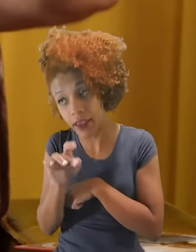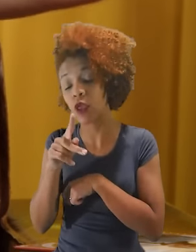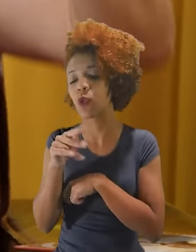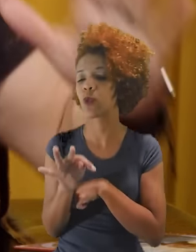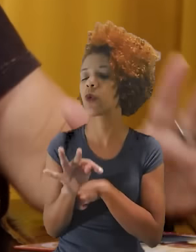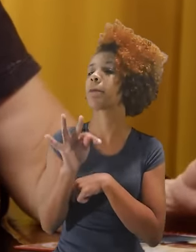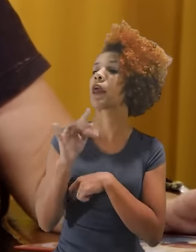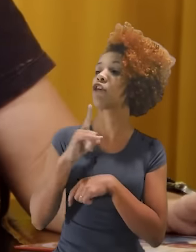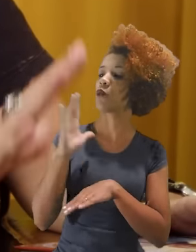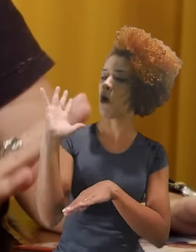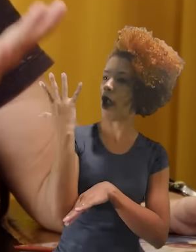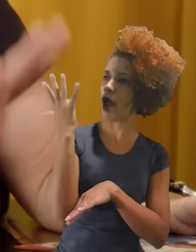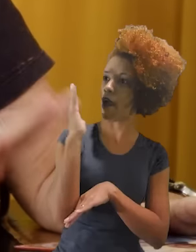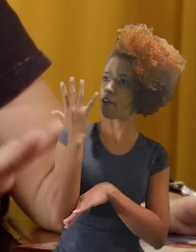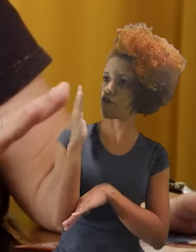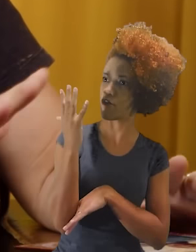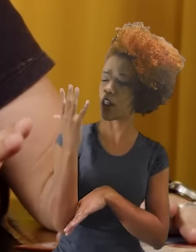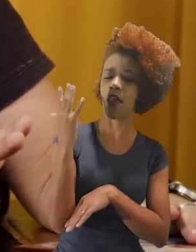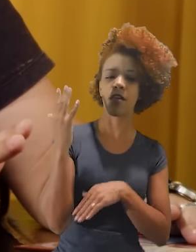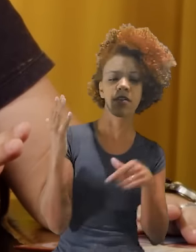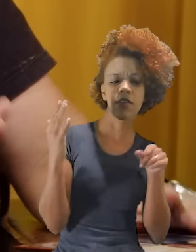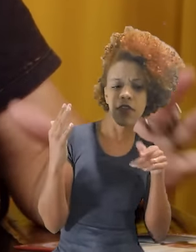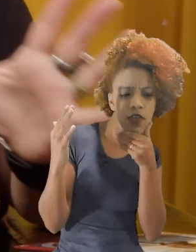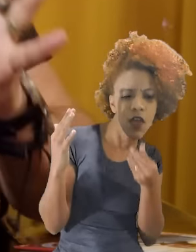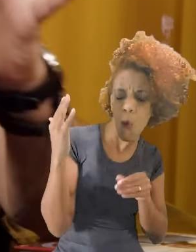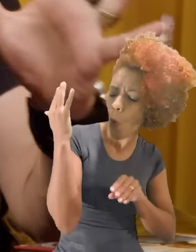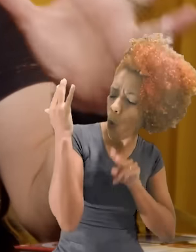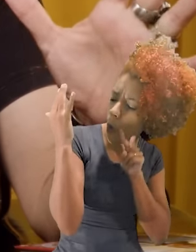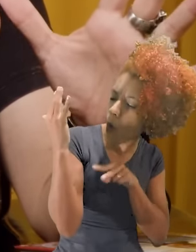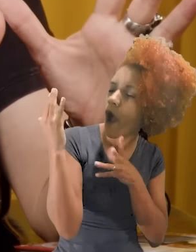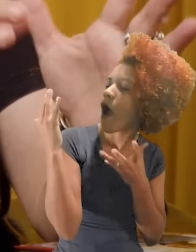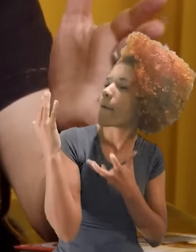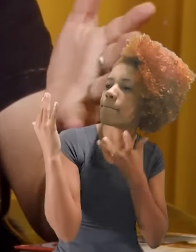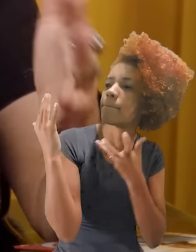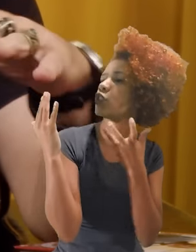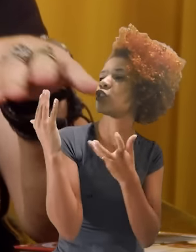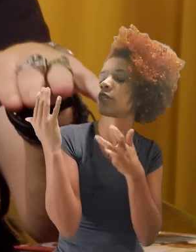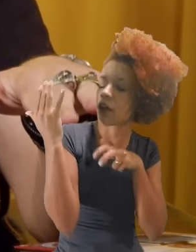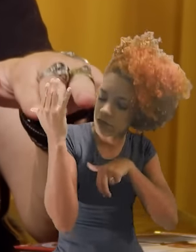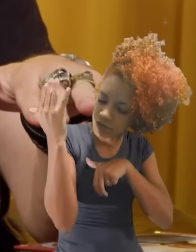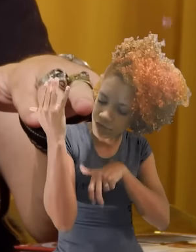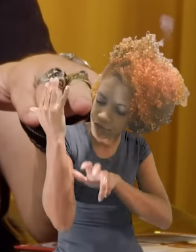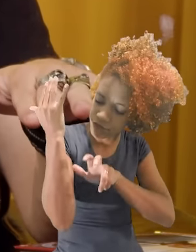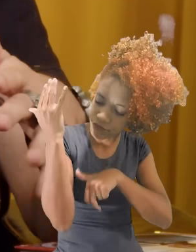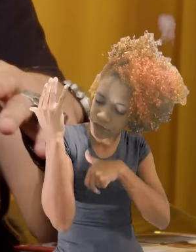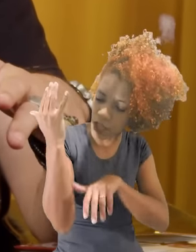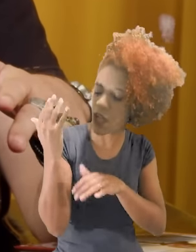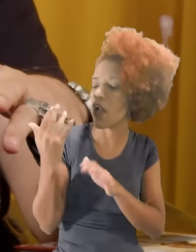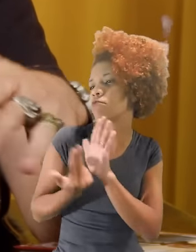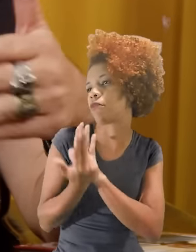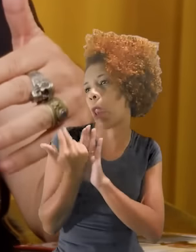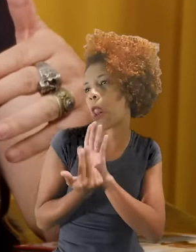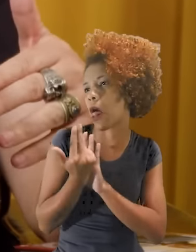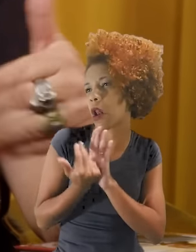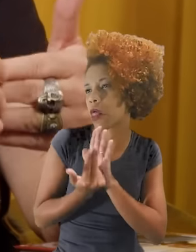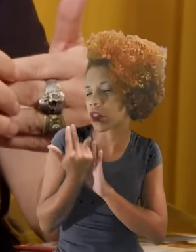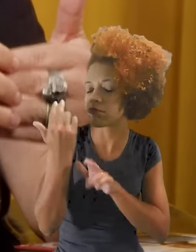uma árvore que tinha lá, que o Walt Disney, desde criança, era apaixonado por essa árvore, e ele ficava na sombra dela fazendo os desenhos.